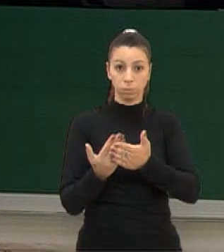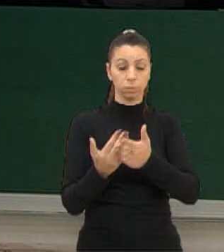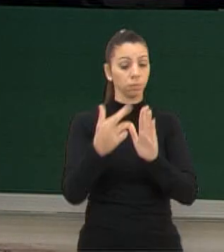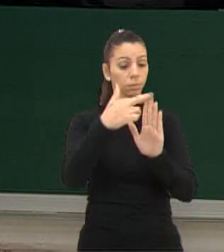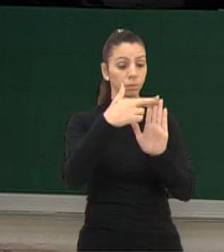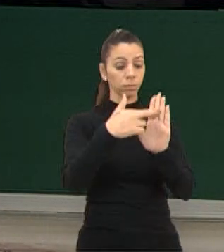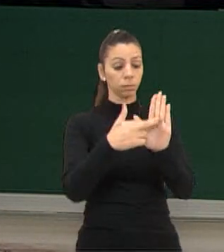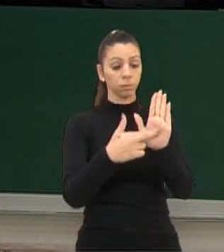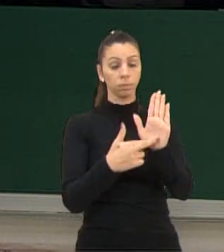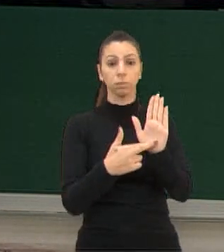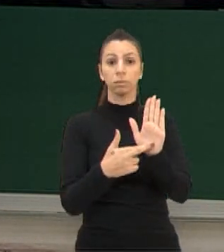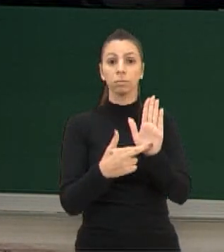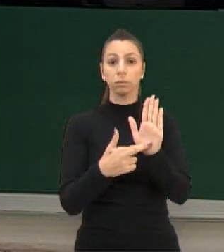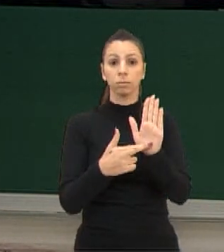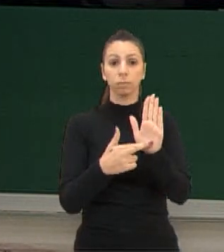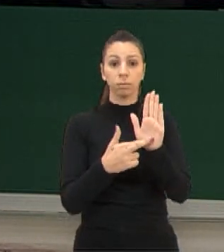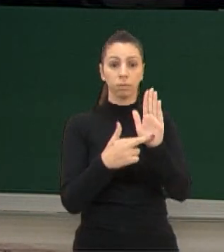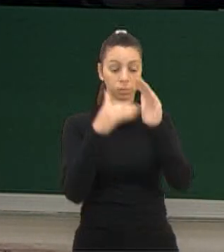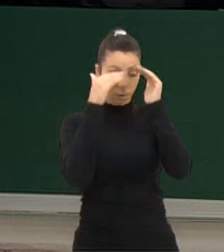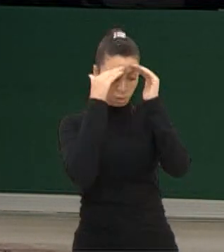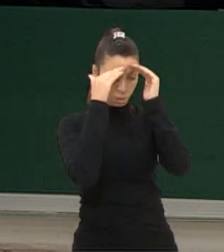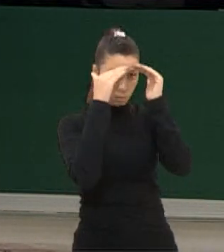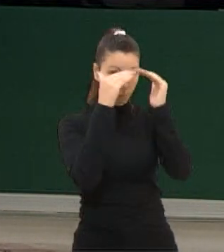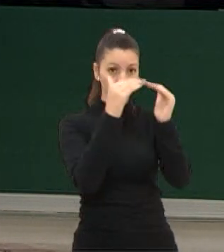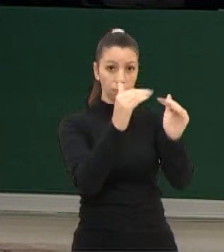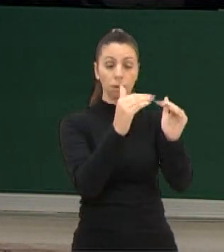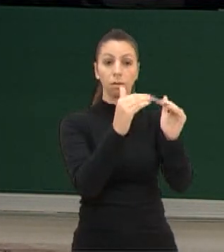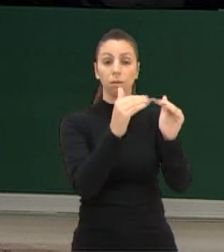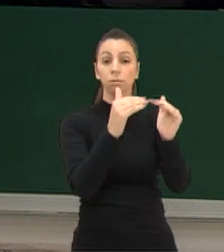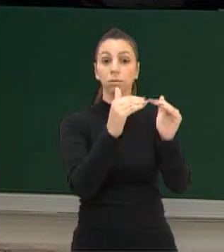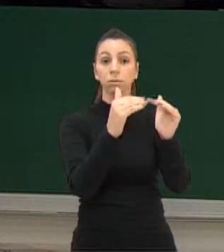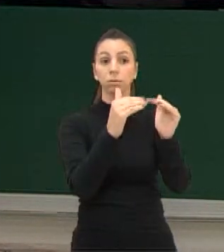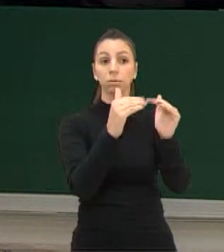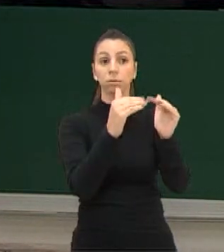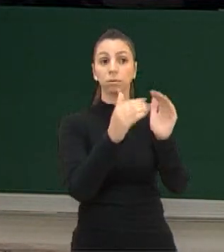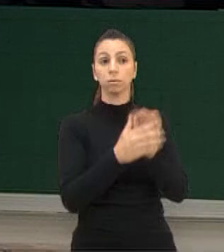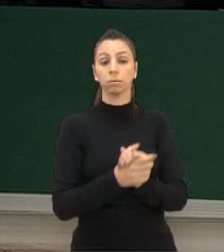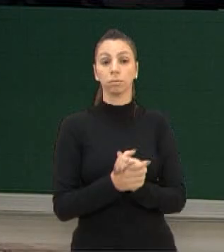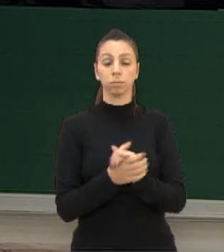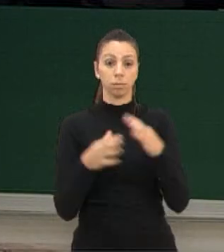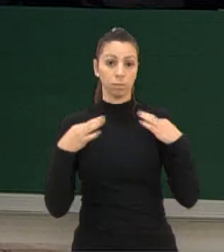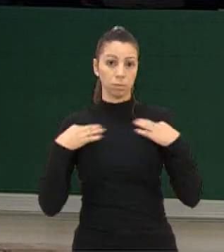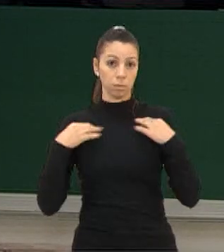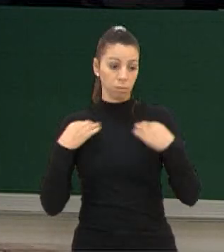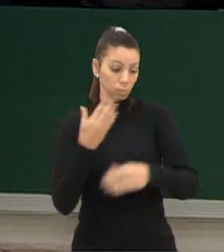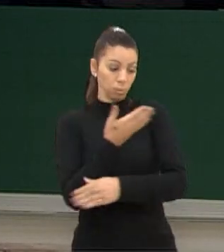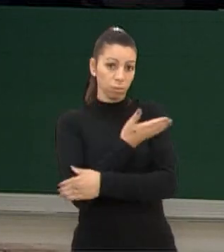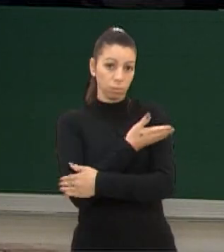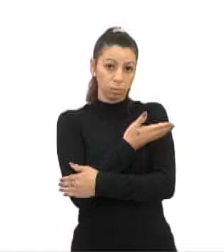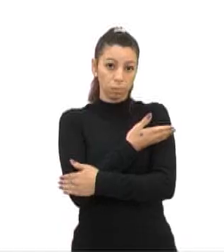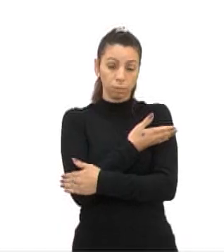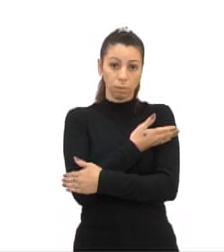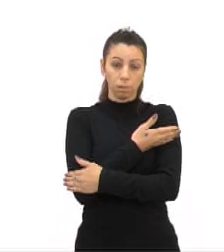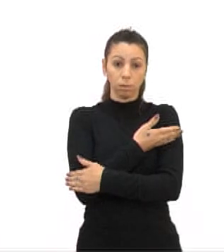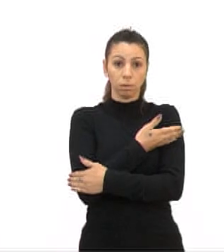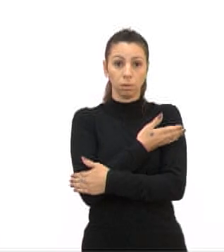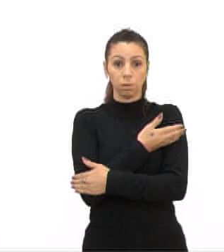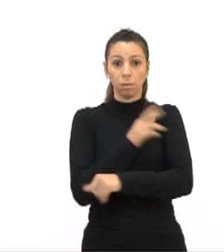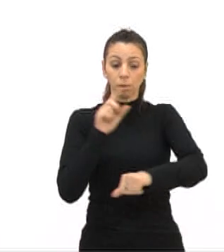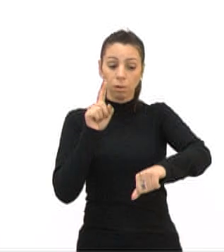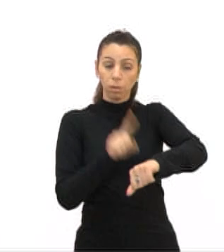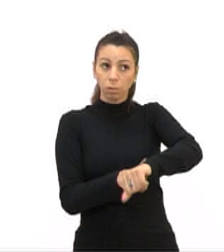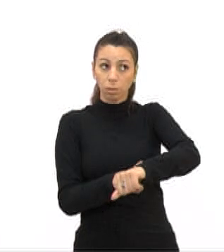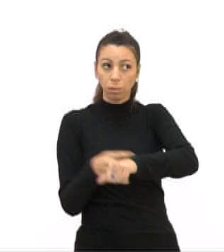regras, né? Prevê a obediência, as regras no seu interior, como o uso do uniforme, horários,